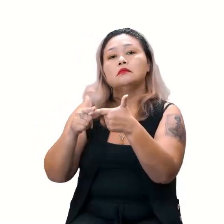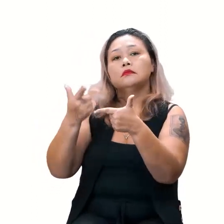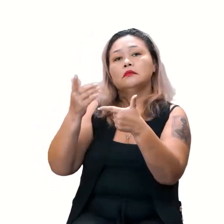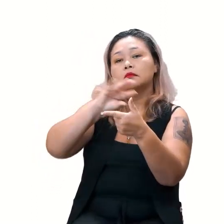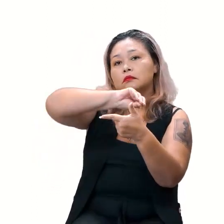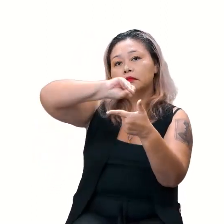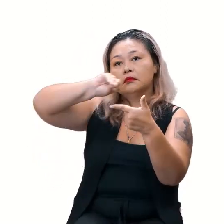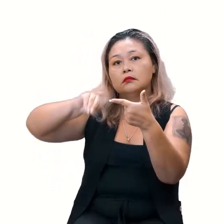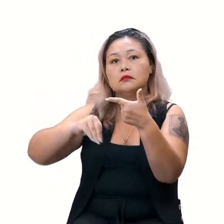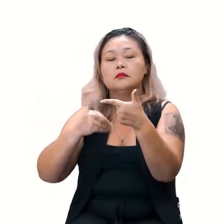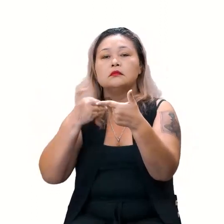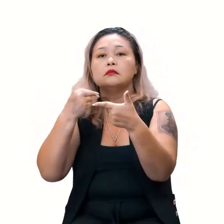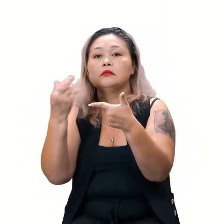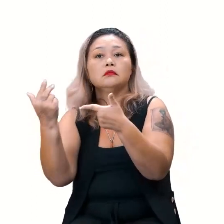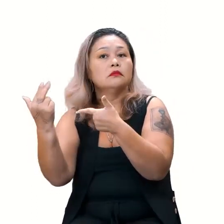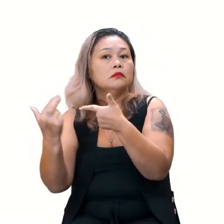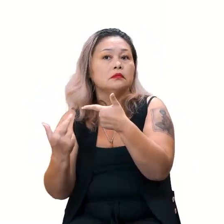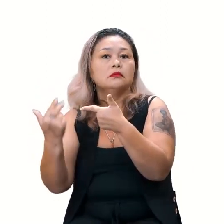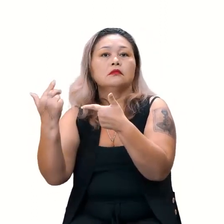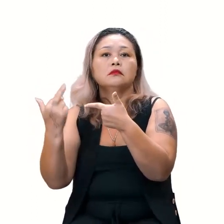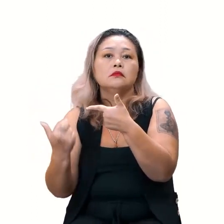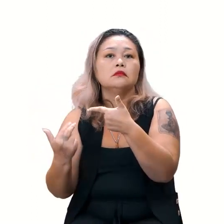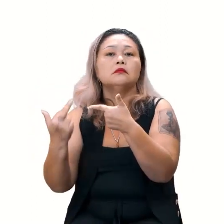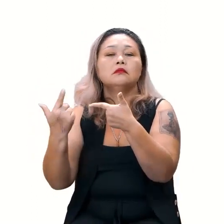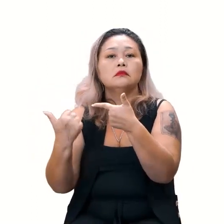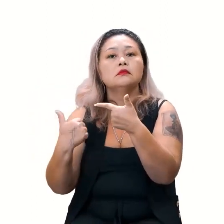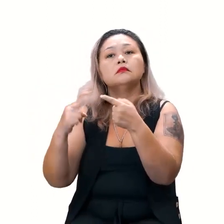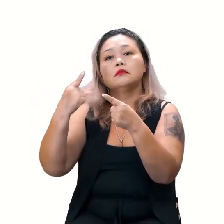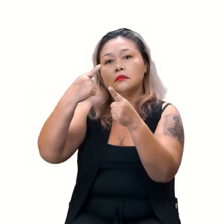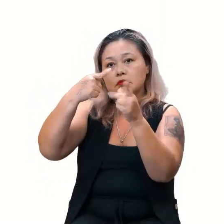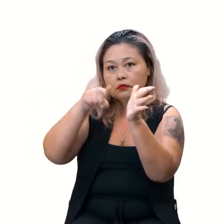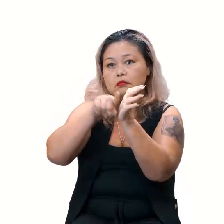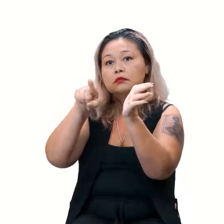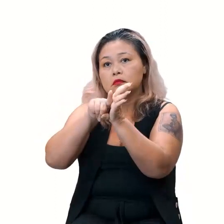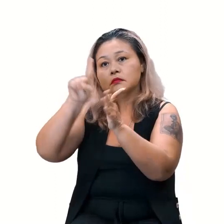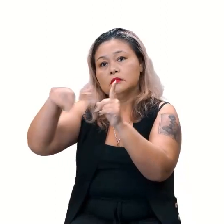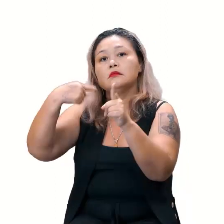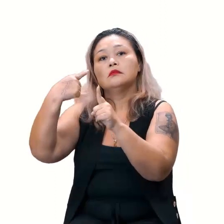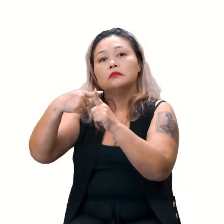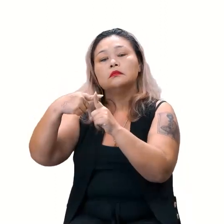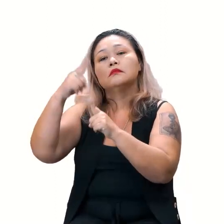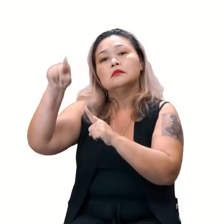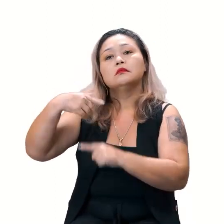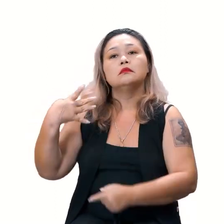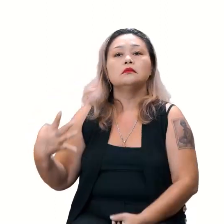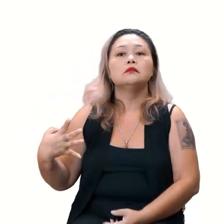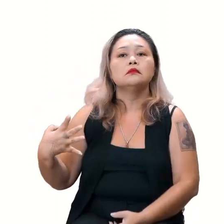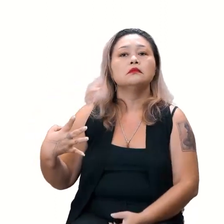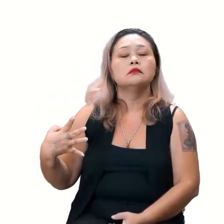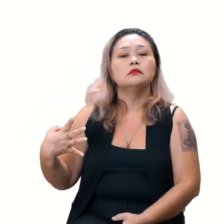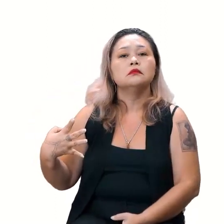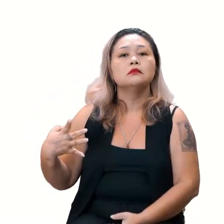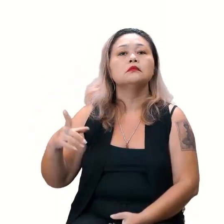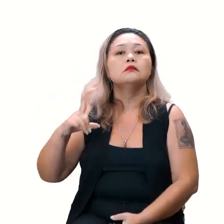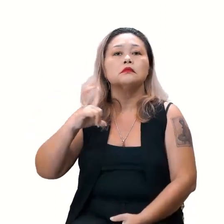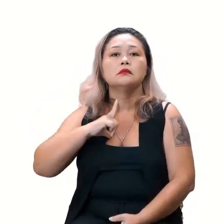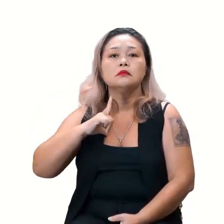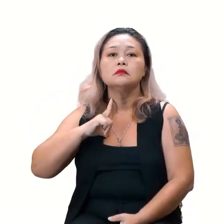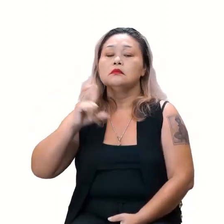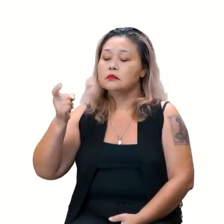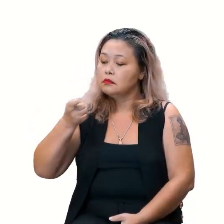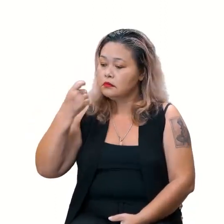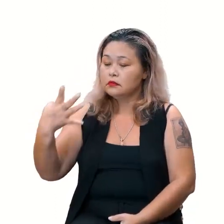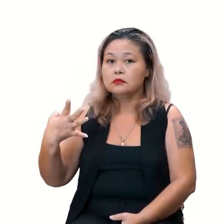resultado positivo. Igual, positivo, né? Menos com menos é mais. 12 dividido por 3? 4. Então, quando x for 4,